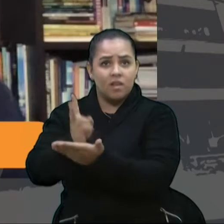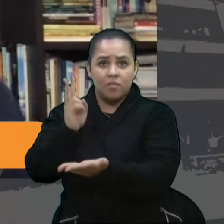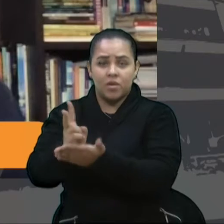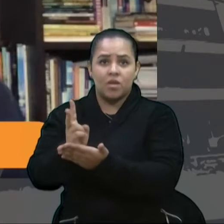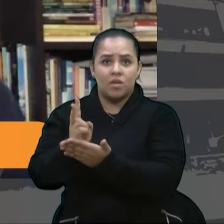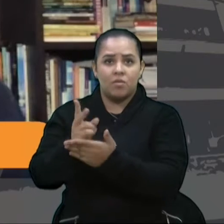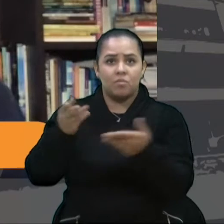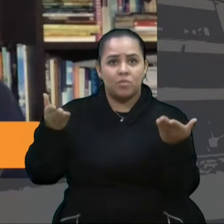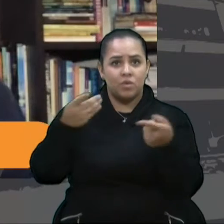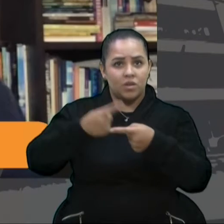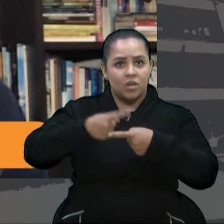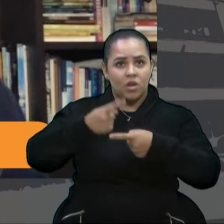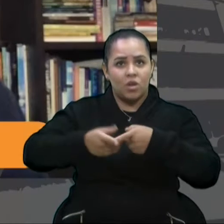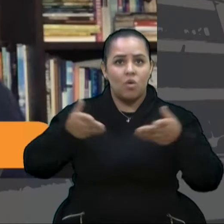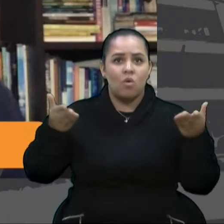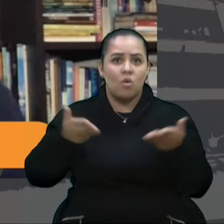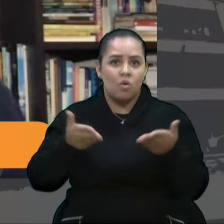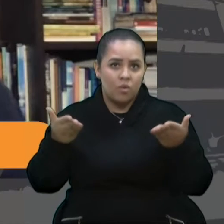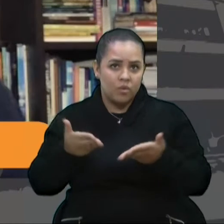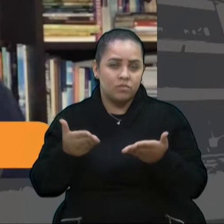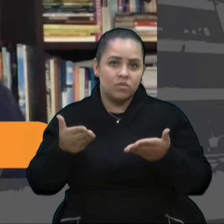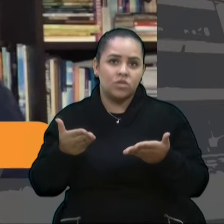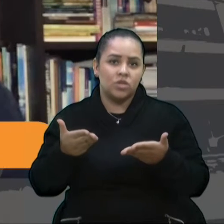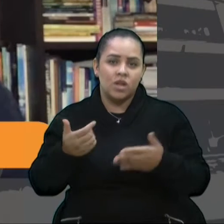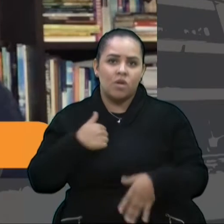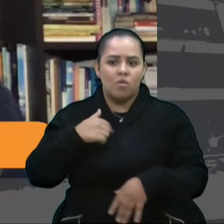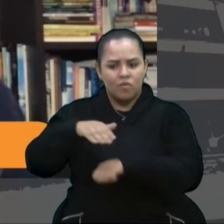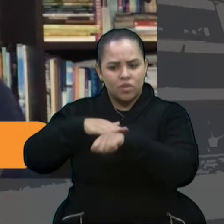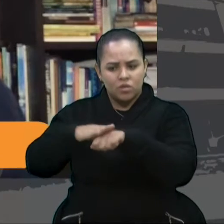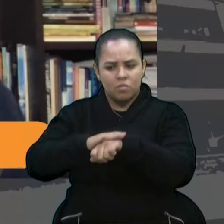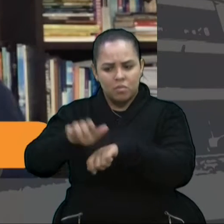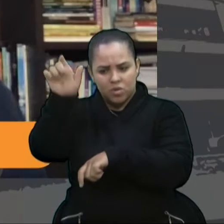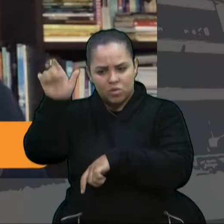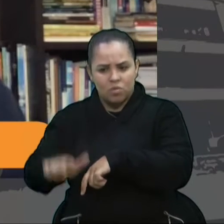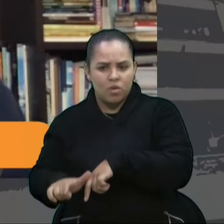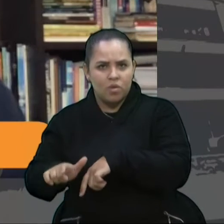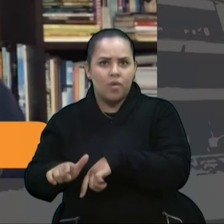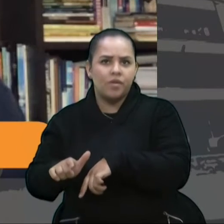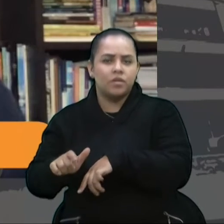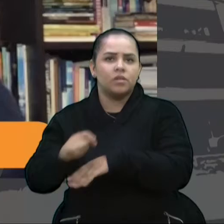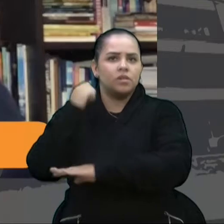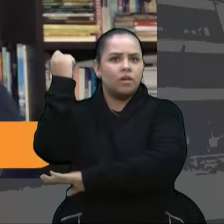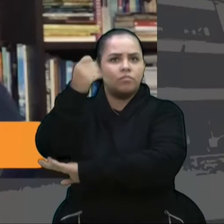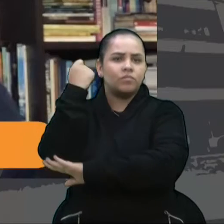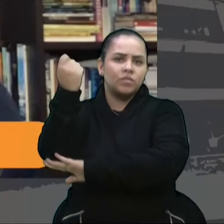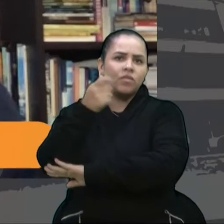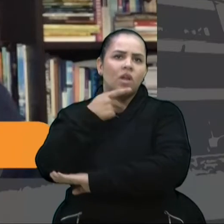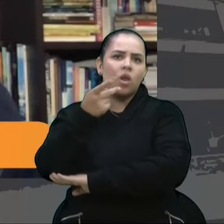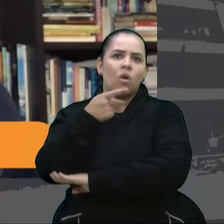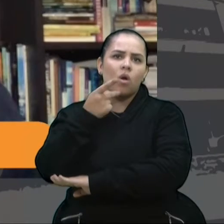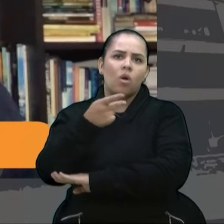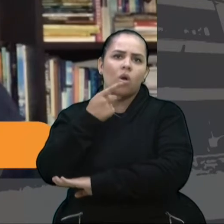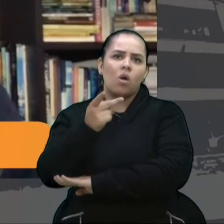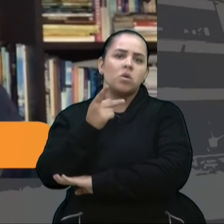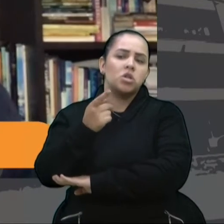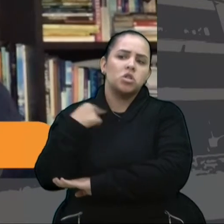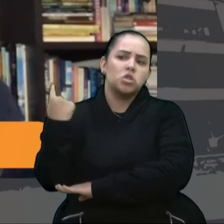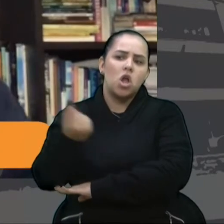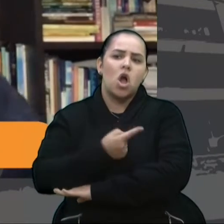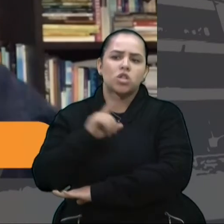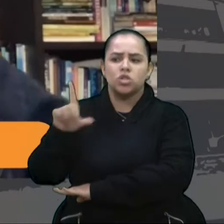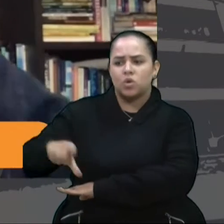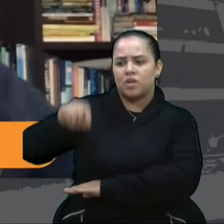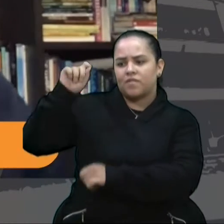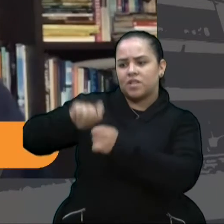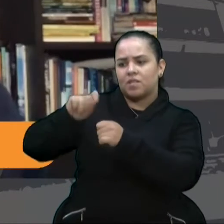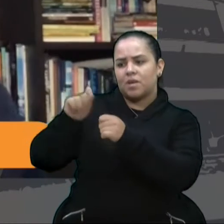com um pastor de Osório, do Rio Grande do Sul, e ele me dizia, pois é, a gente decidiu fazer uma televisão porque